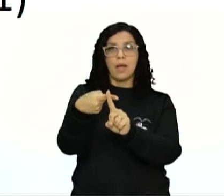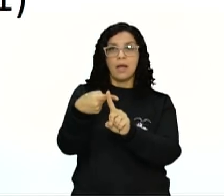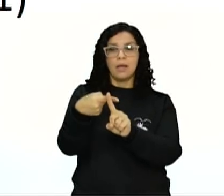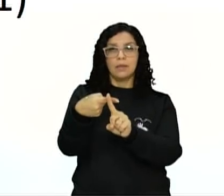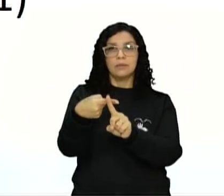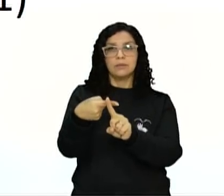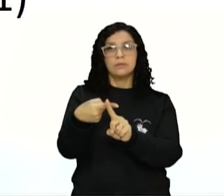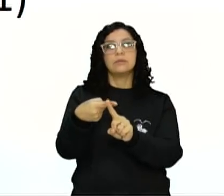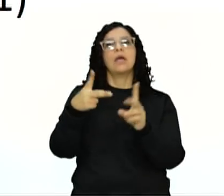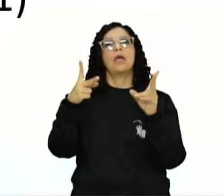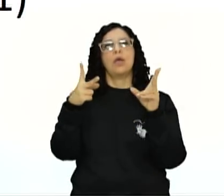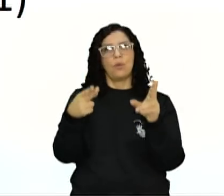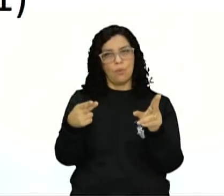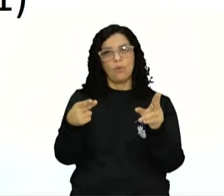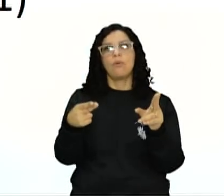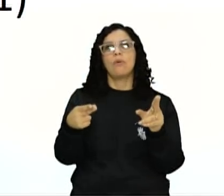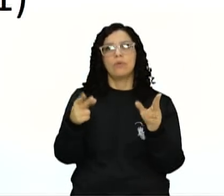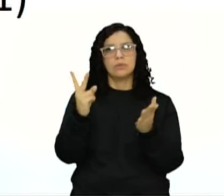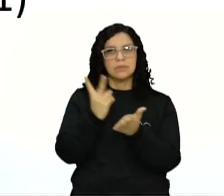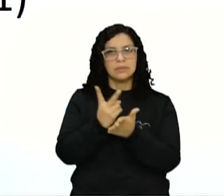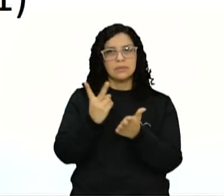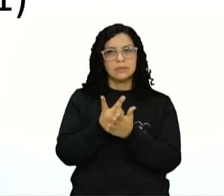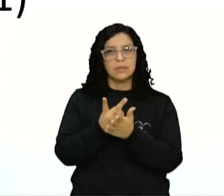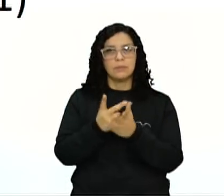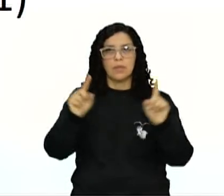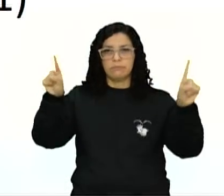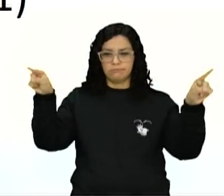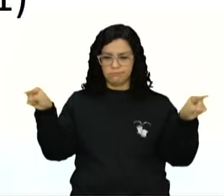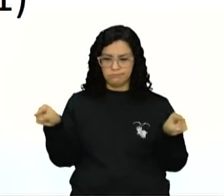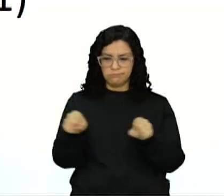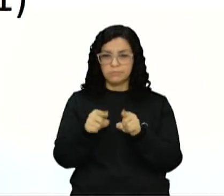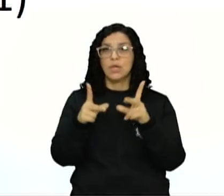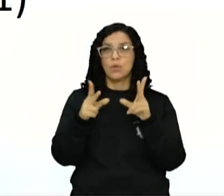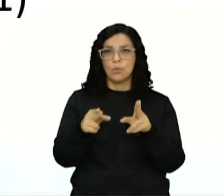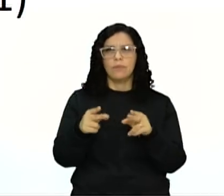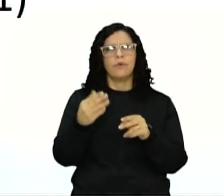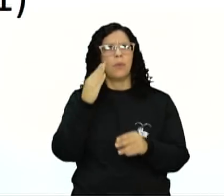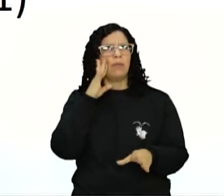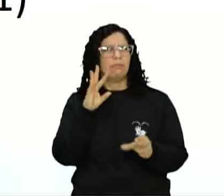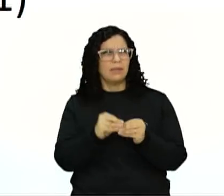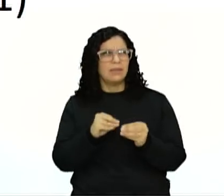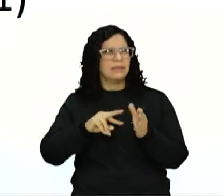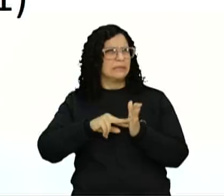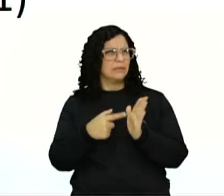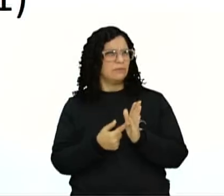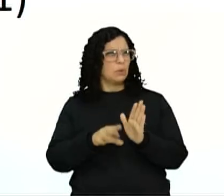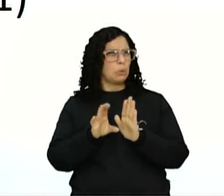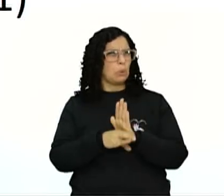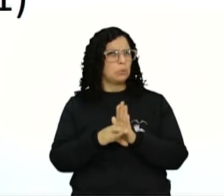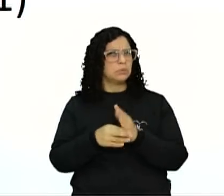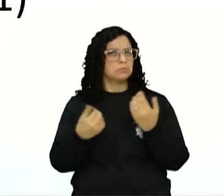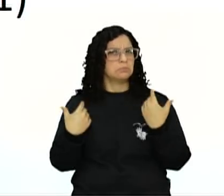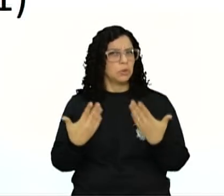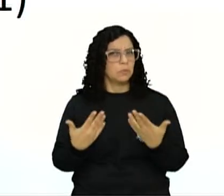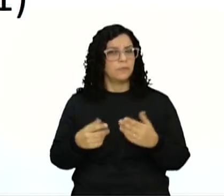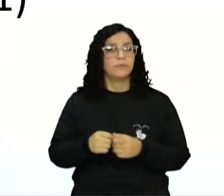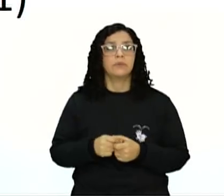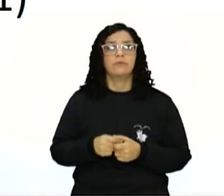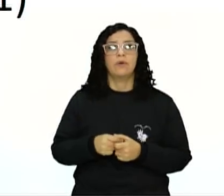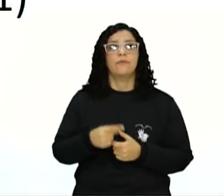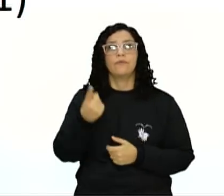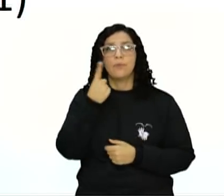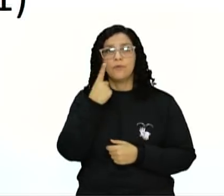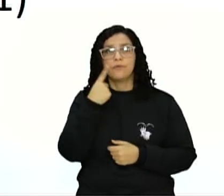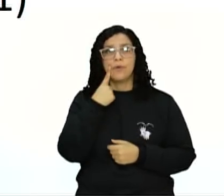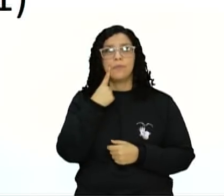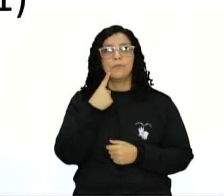dos extremos é igual à soma dos extremos. Então, vamos entender o que diz essa propriedade. Vamos